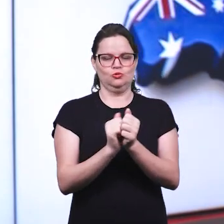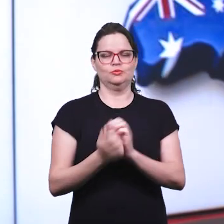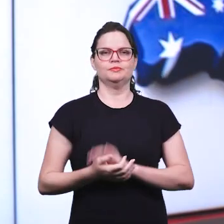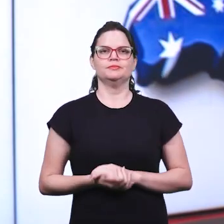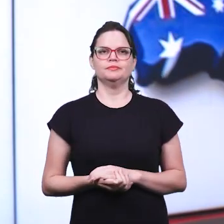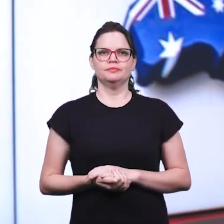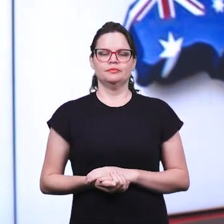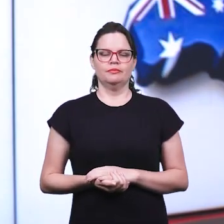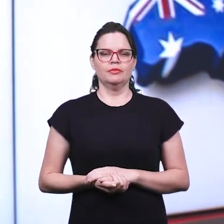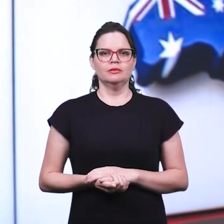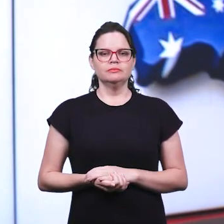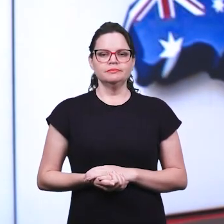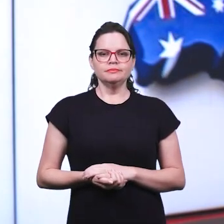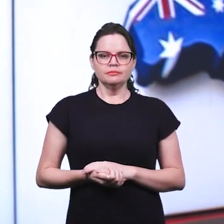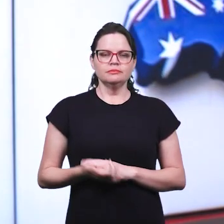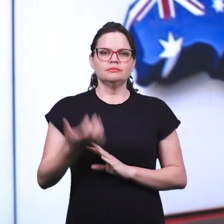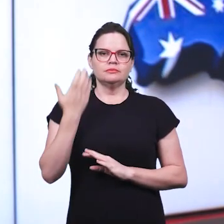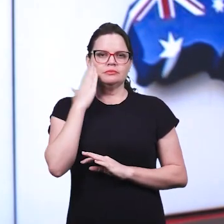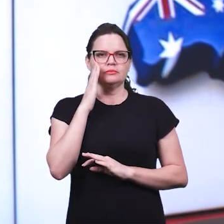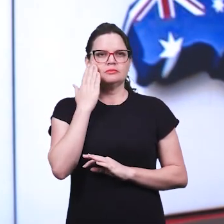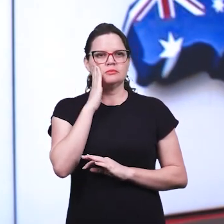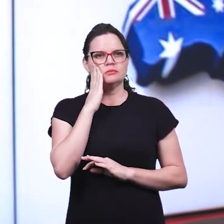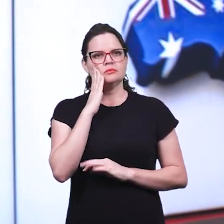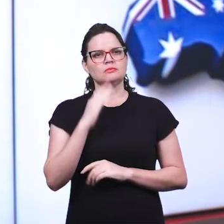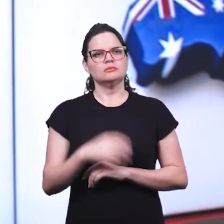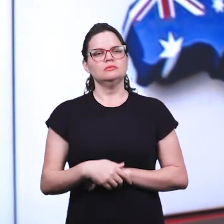Por várias razões, nos últimos